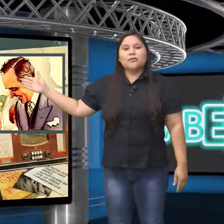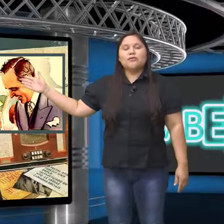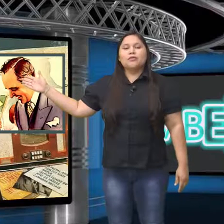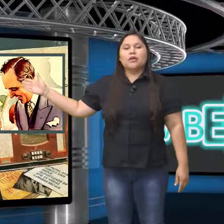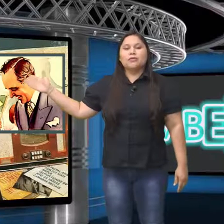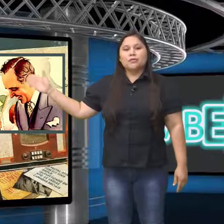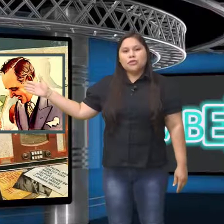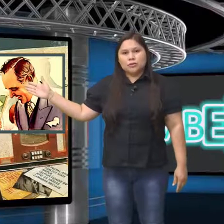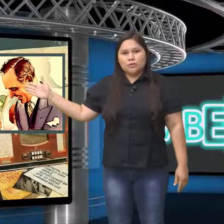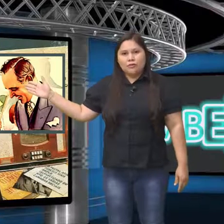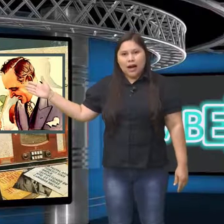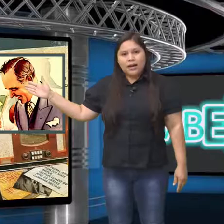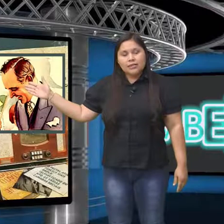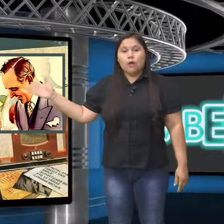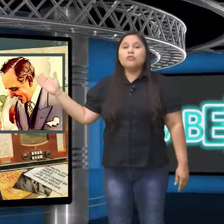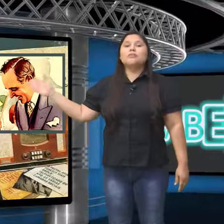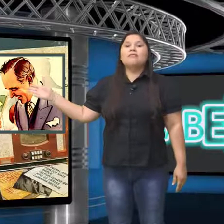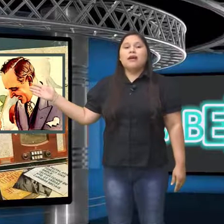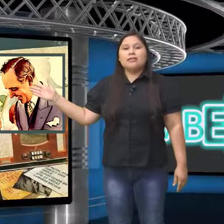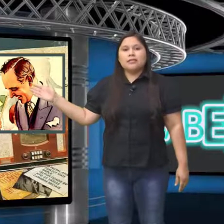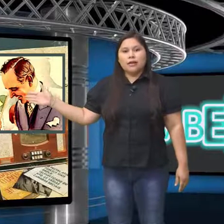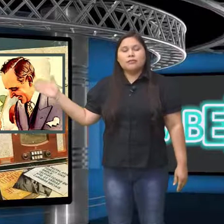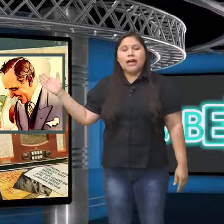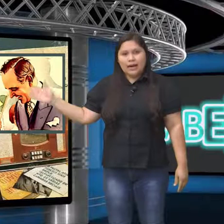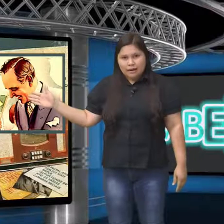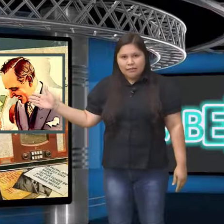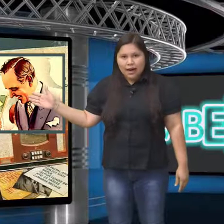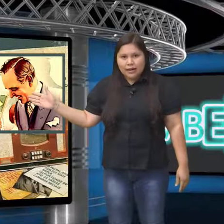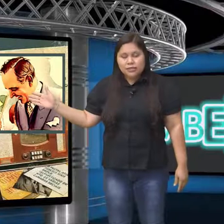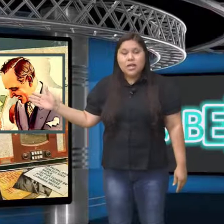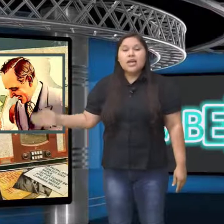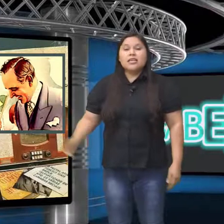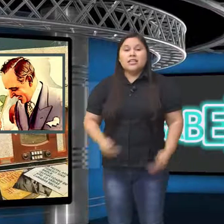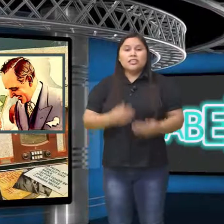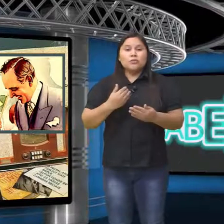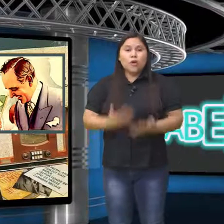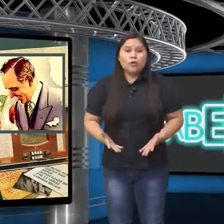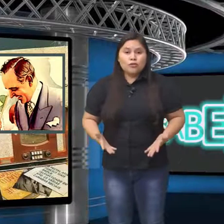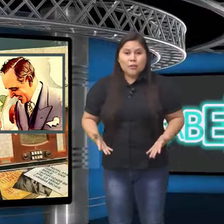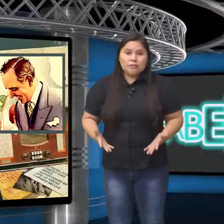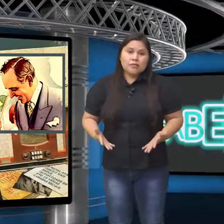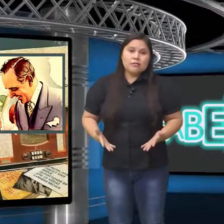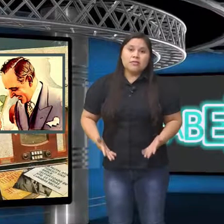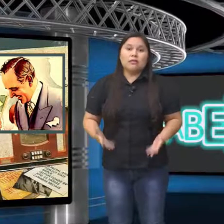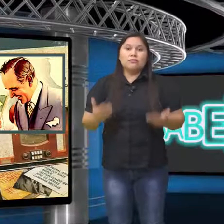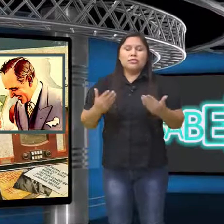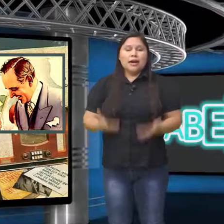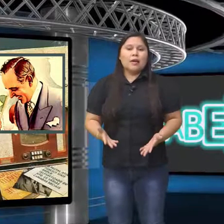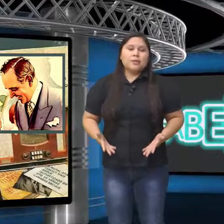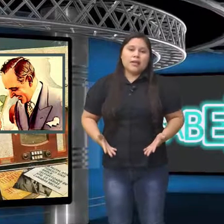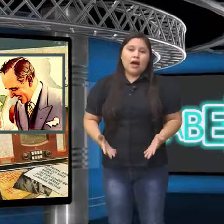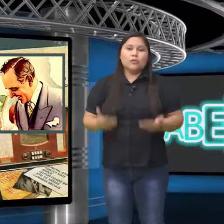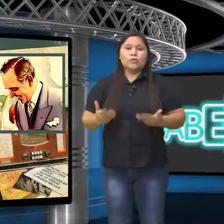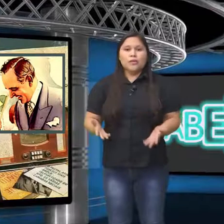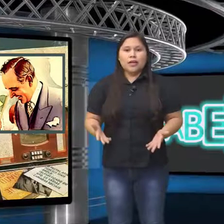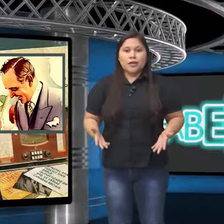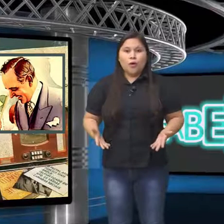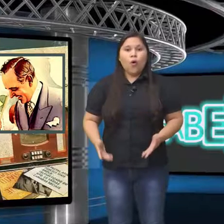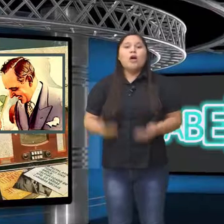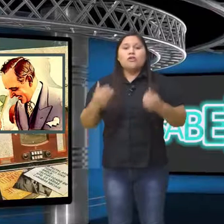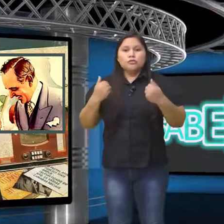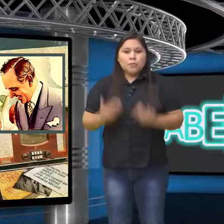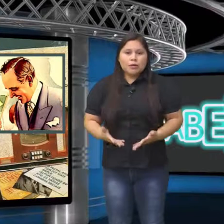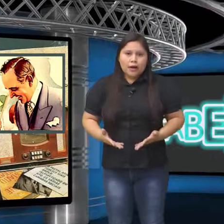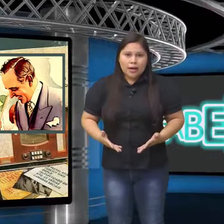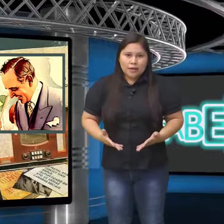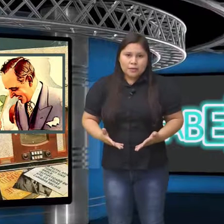Estado Novo, então, do Getúlio Vargas. A última fase, então, da Era Vargas. Sejam todos bem-vindos, alunos da capital, do interior